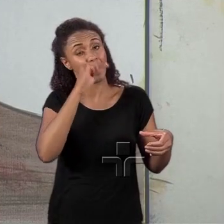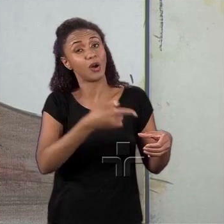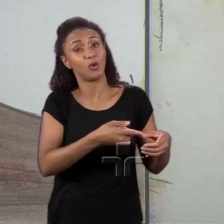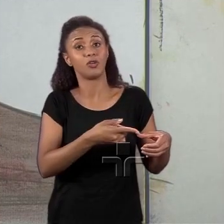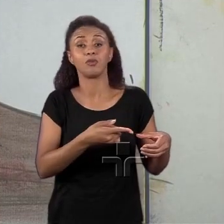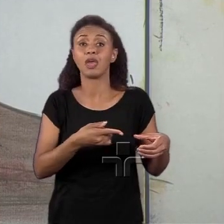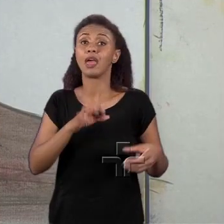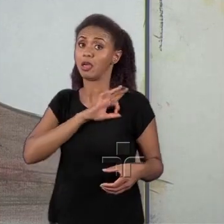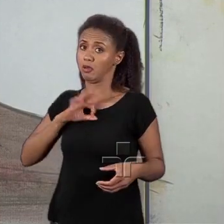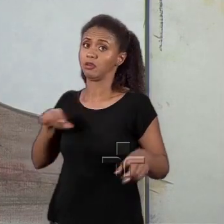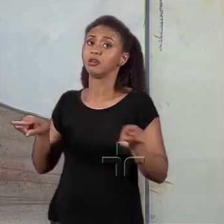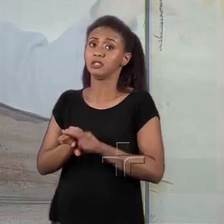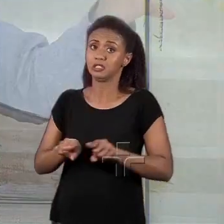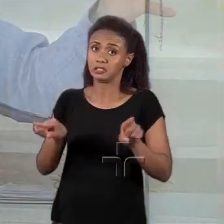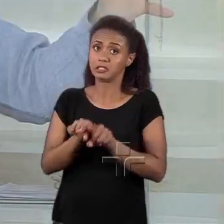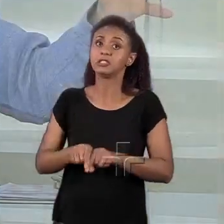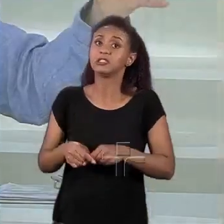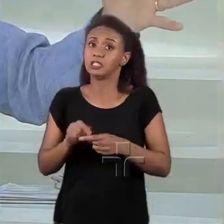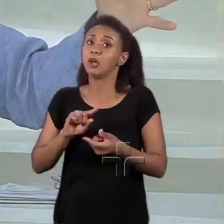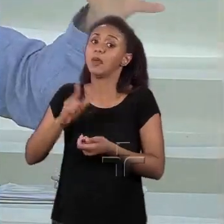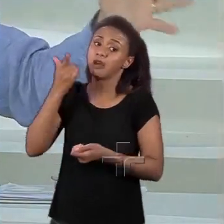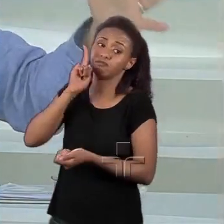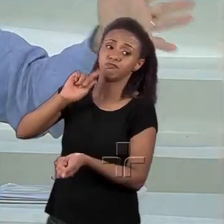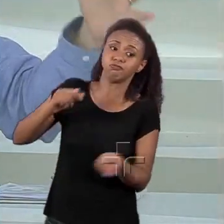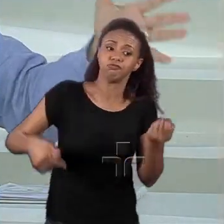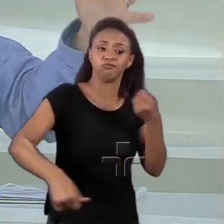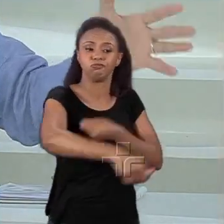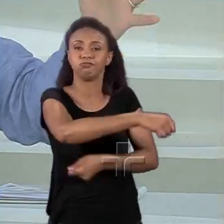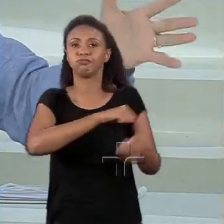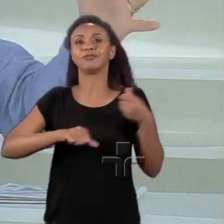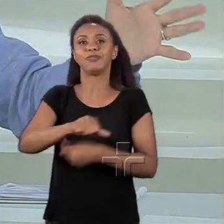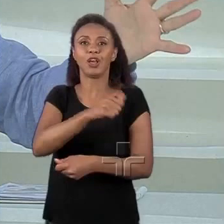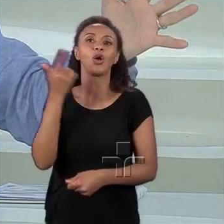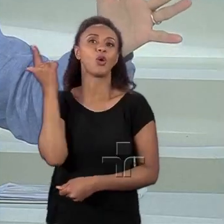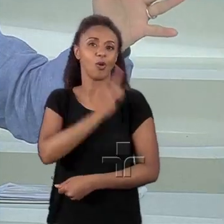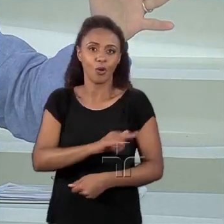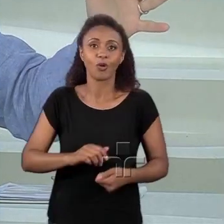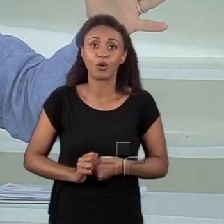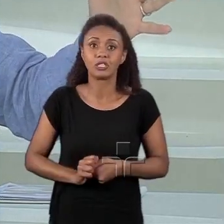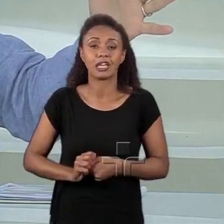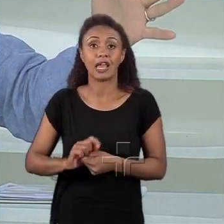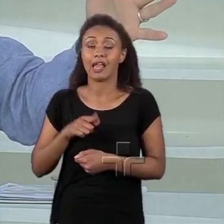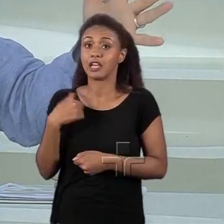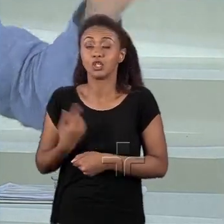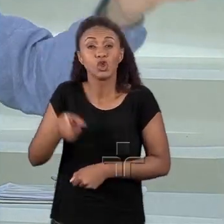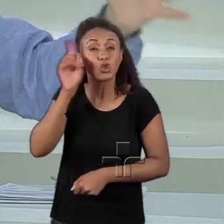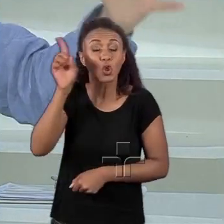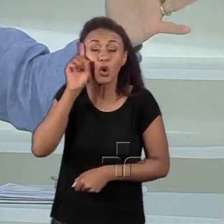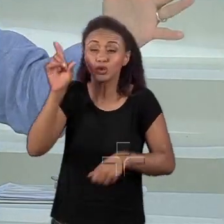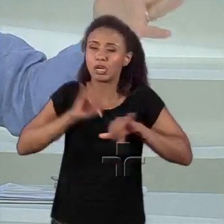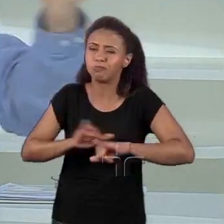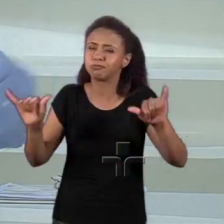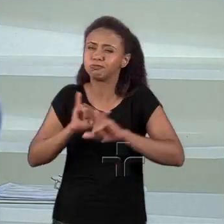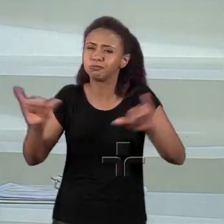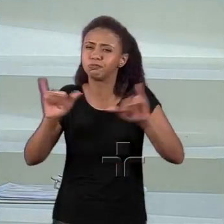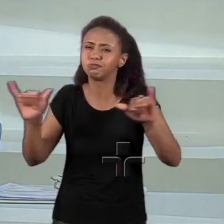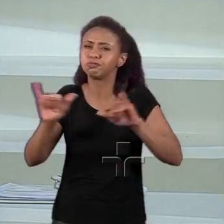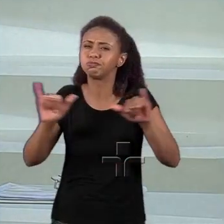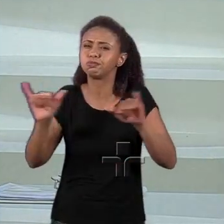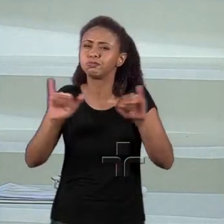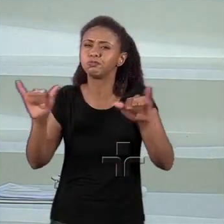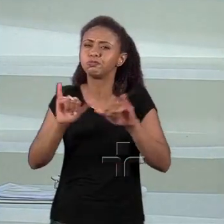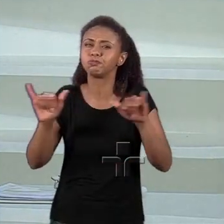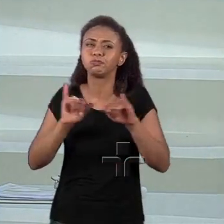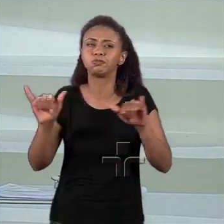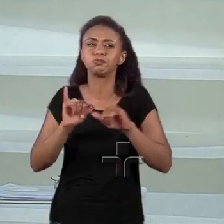de encontro e é por isso que os extremos detestam e fazem uma campanha dia e noite com elas na rede, nas redes sociais, porque sabem